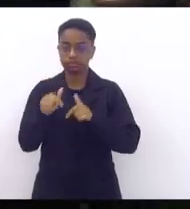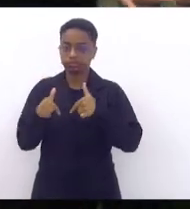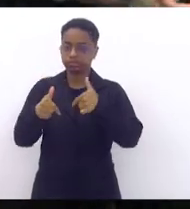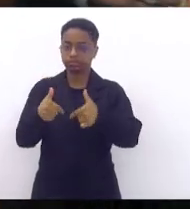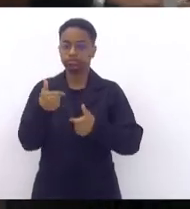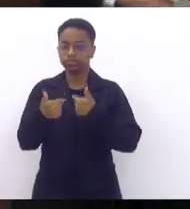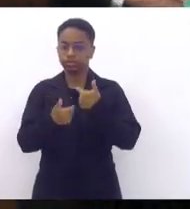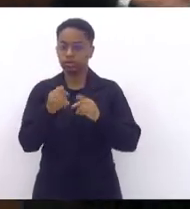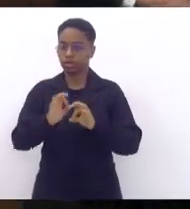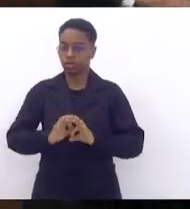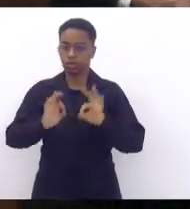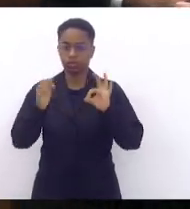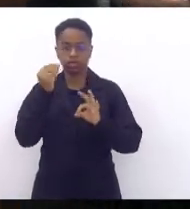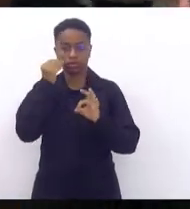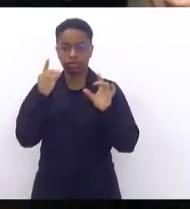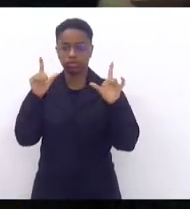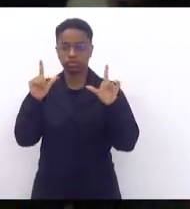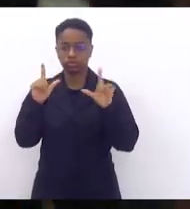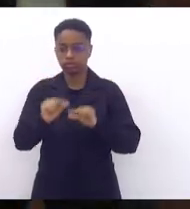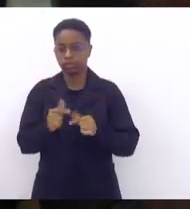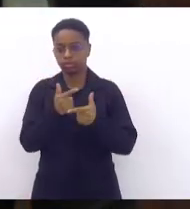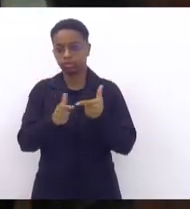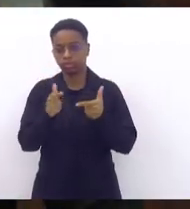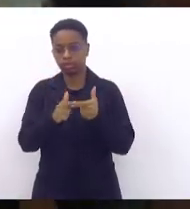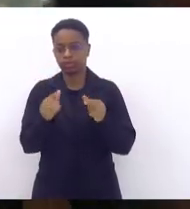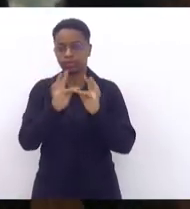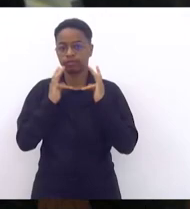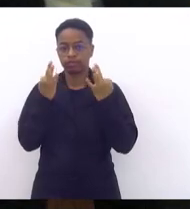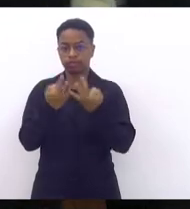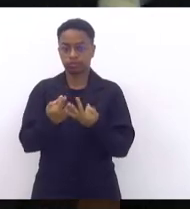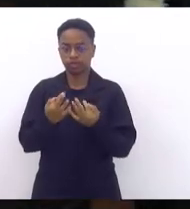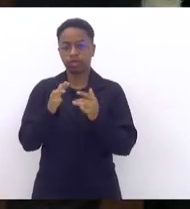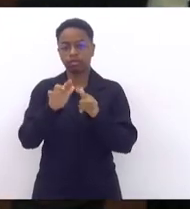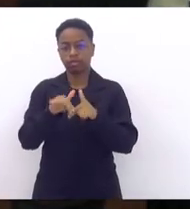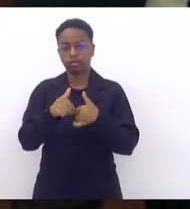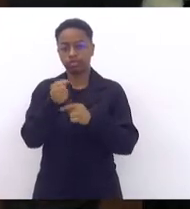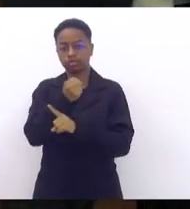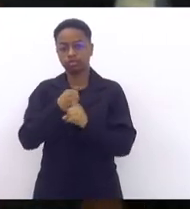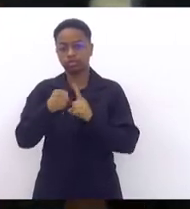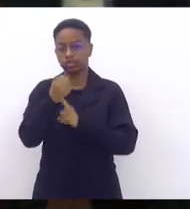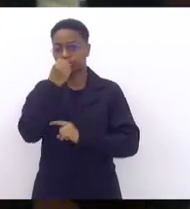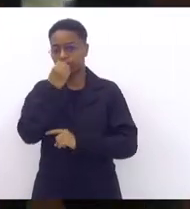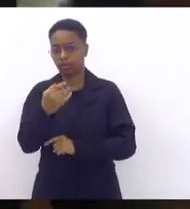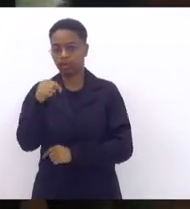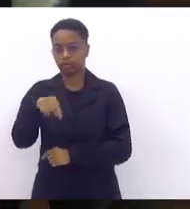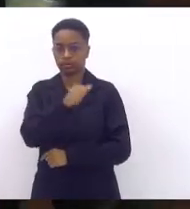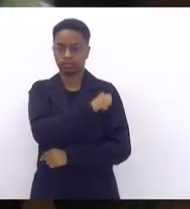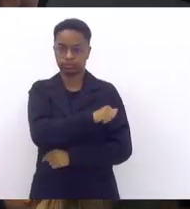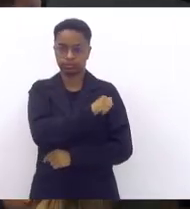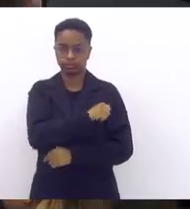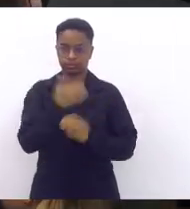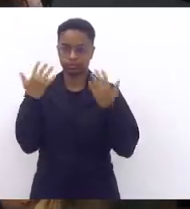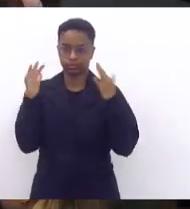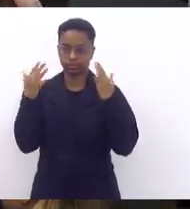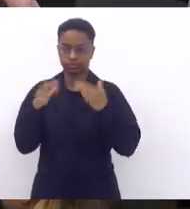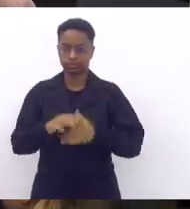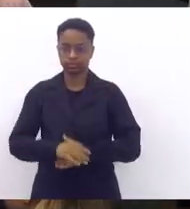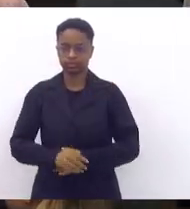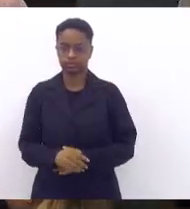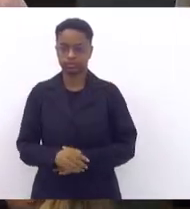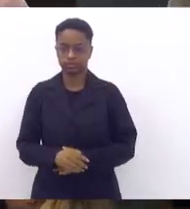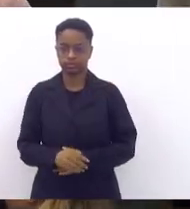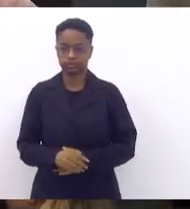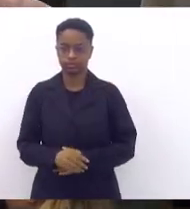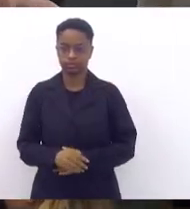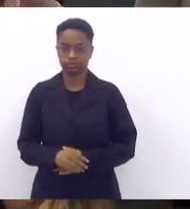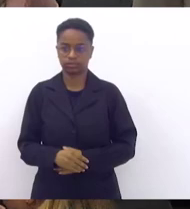trabalho para amenizar o drama das famílias em prol da sociedade de bem do Estado do Rio de Janeiro. Parabéns.